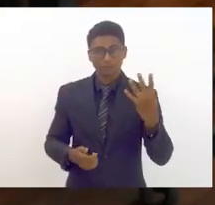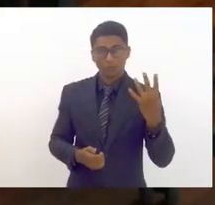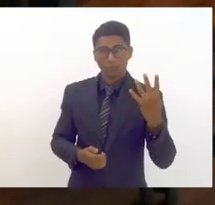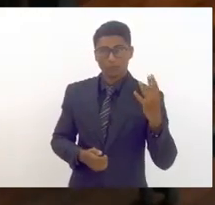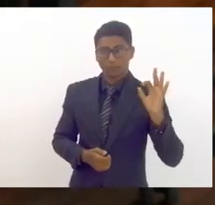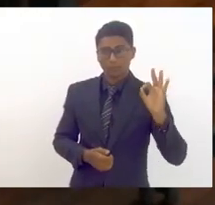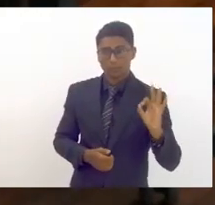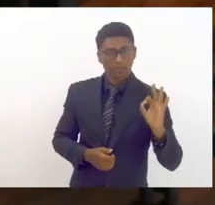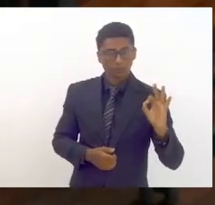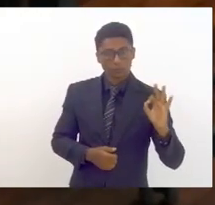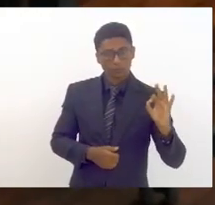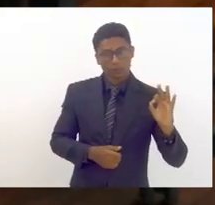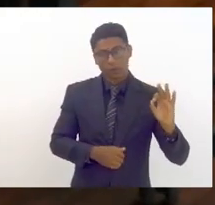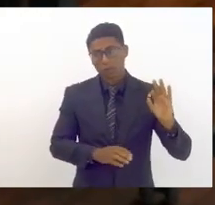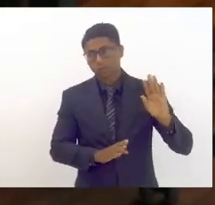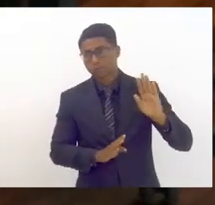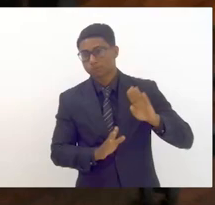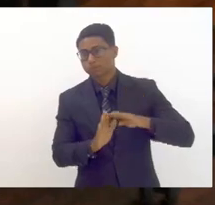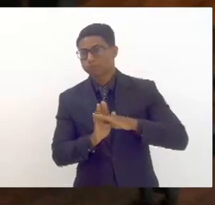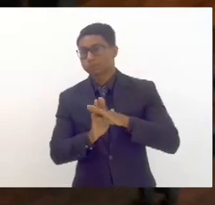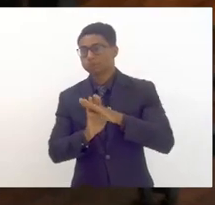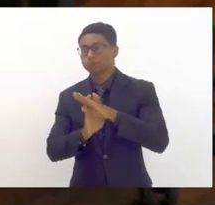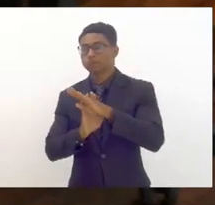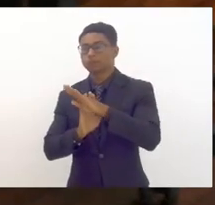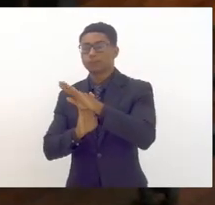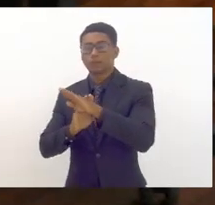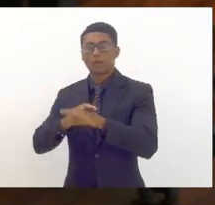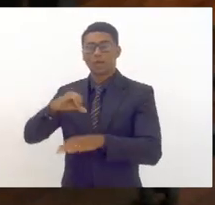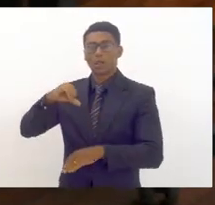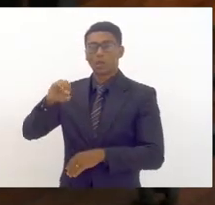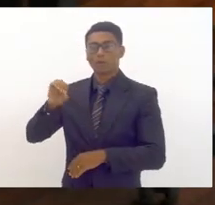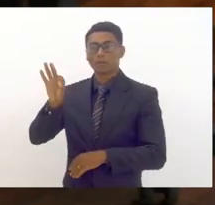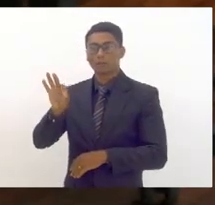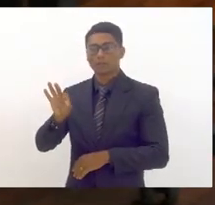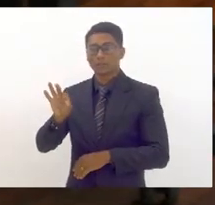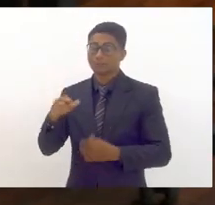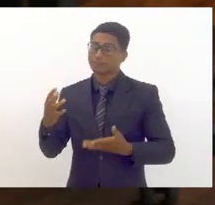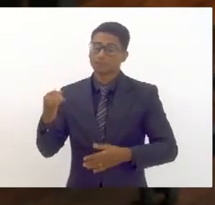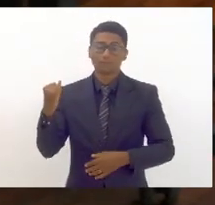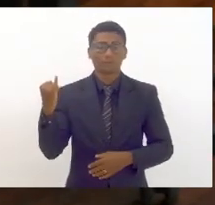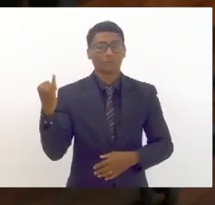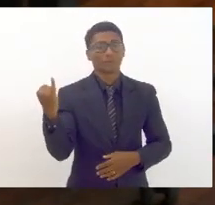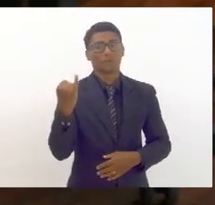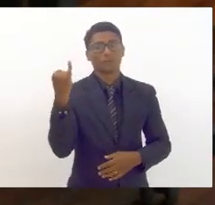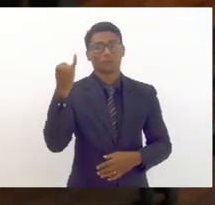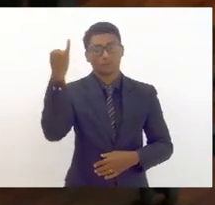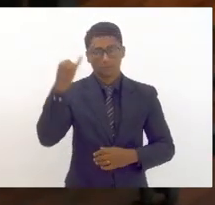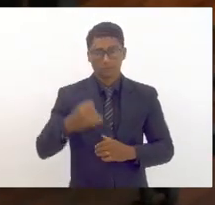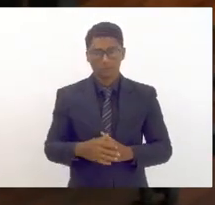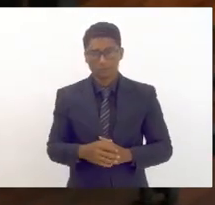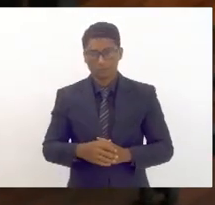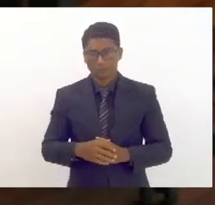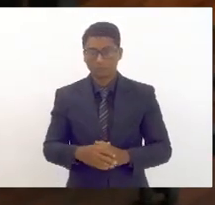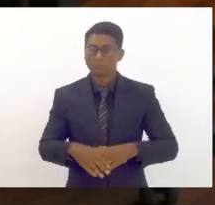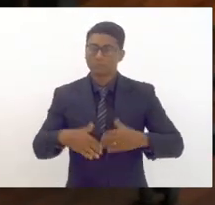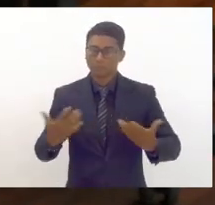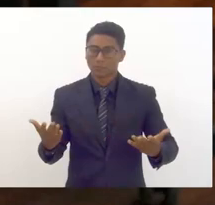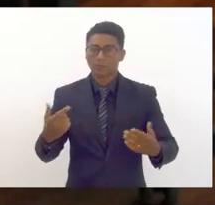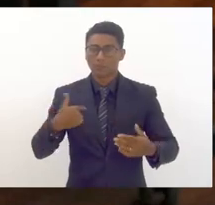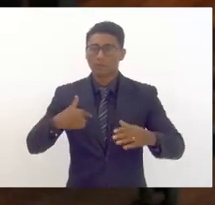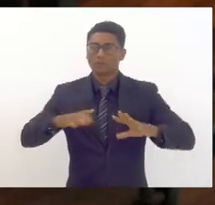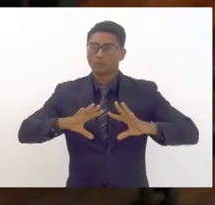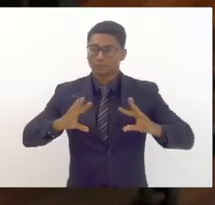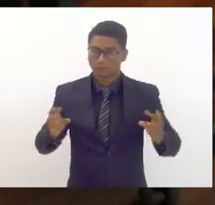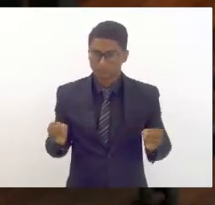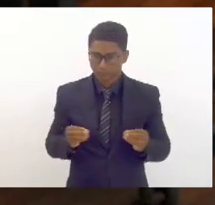de 90%. Então, isso é muito significativo e muito importante. Tá? Então, acho que eu finalizo aqui a minha fala. Eu acho que